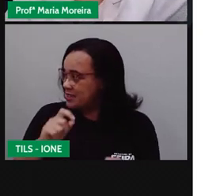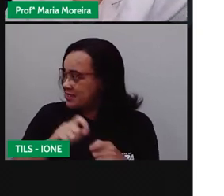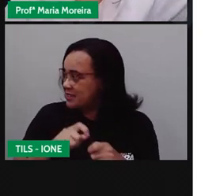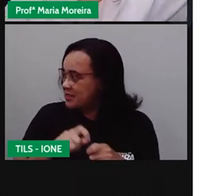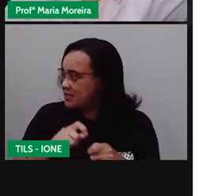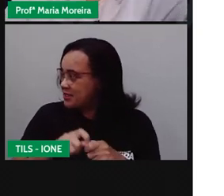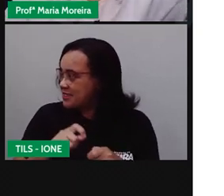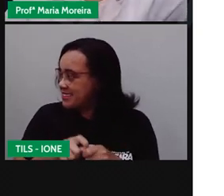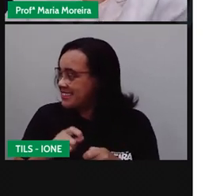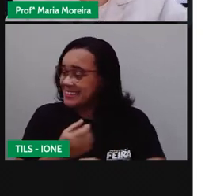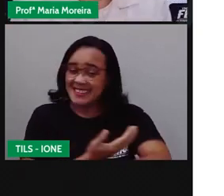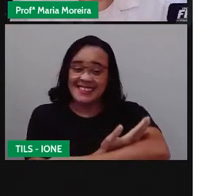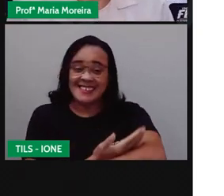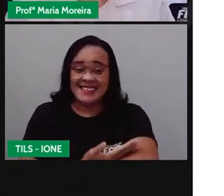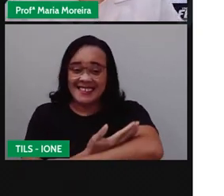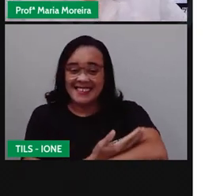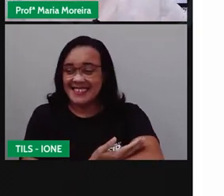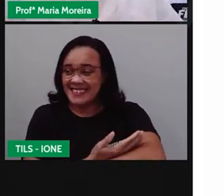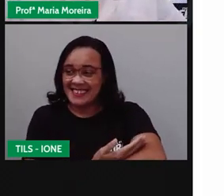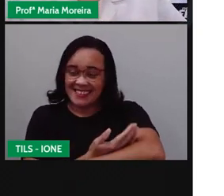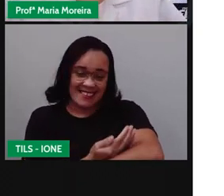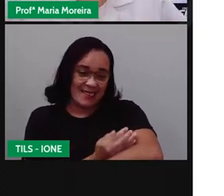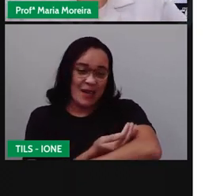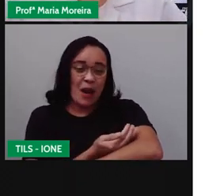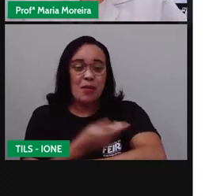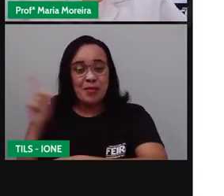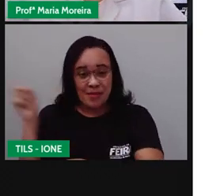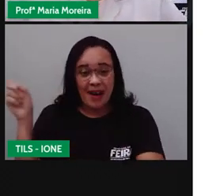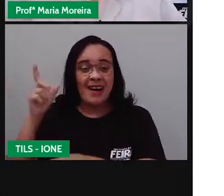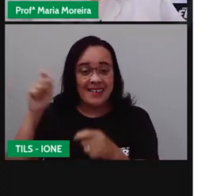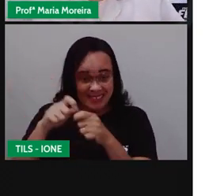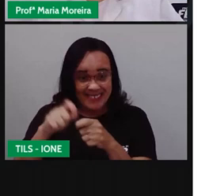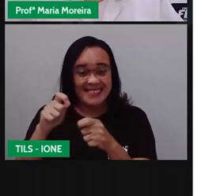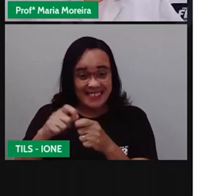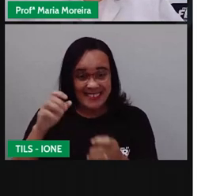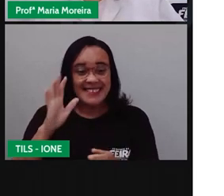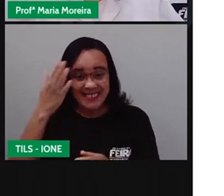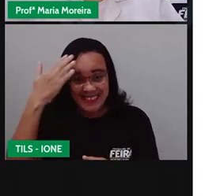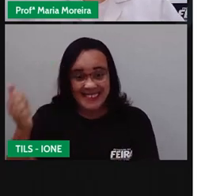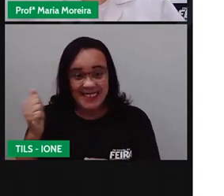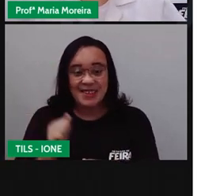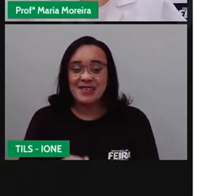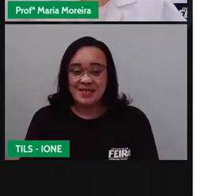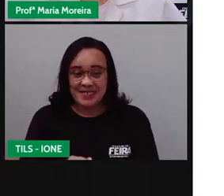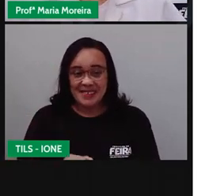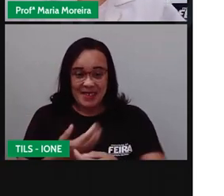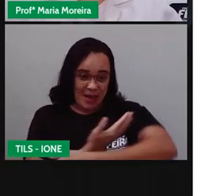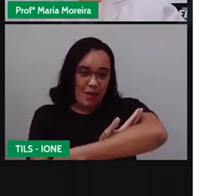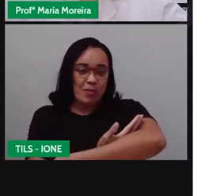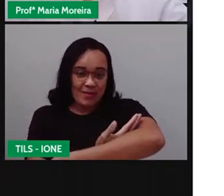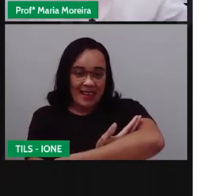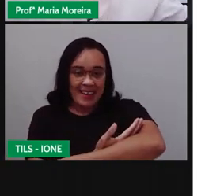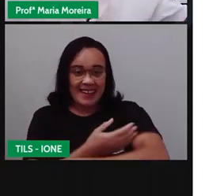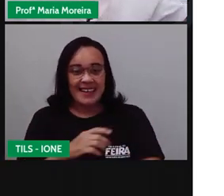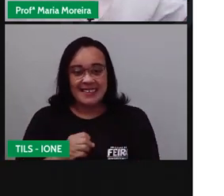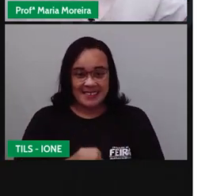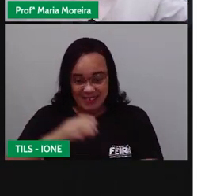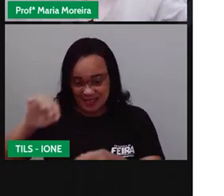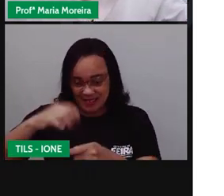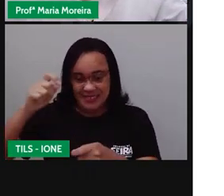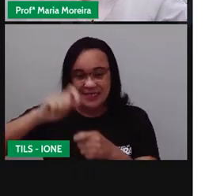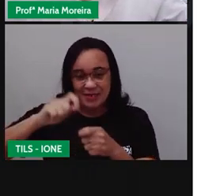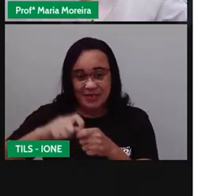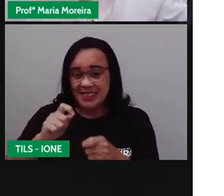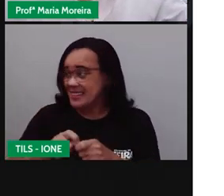não, Josefina. Até errei o nome da minha filha. Josefina. Provânia conheceu. O Anderson também conheceu a Josefina. Aí descobri também que eu consigo